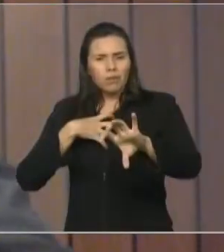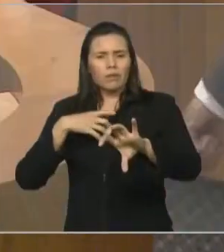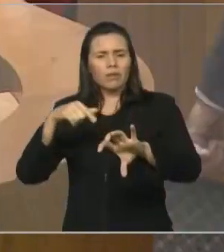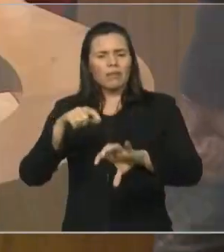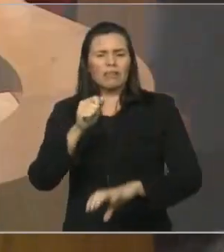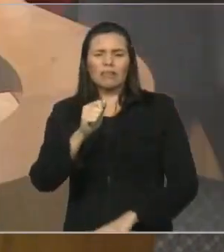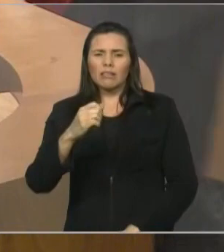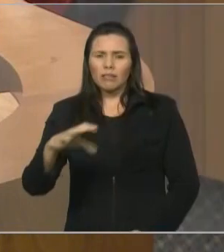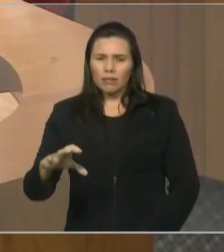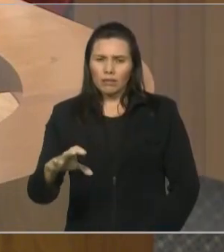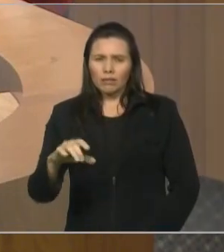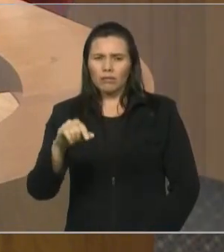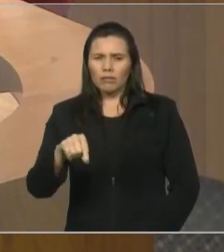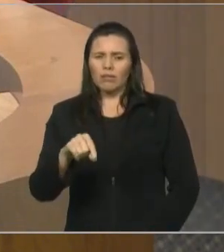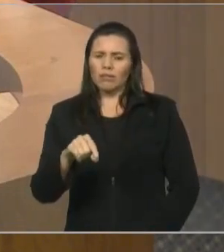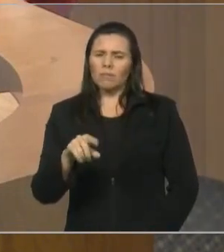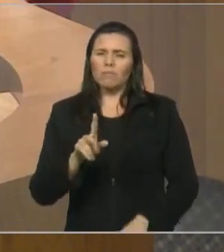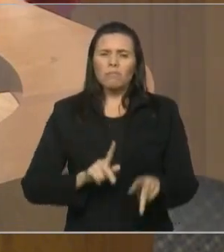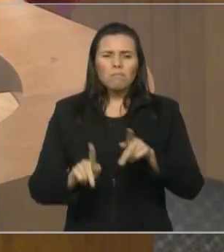no município.